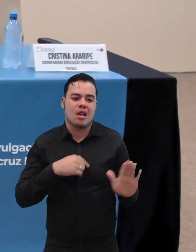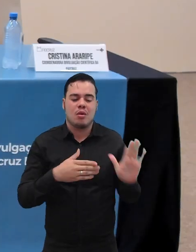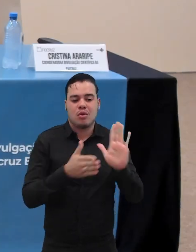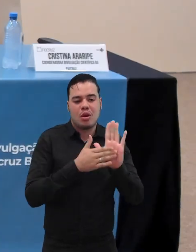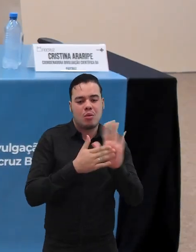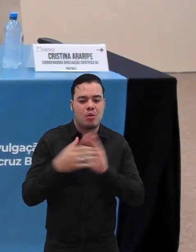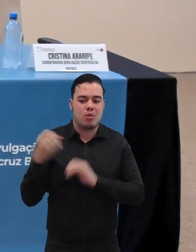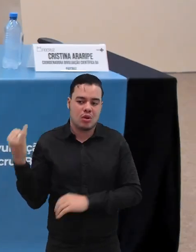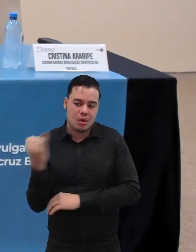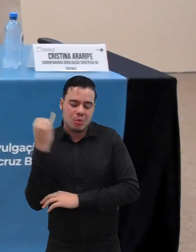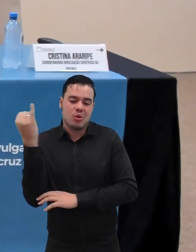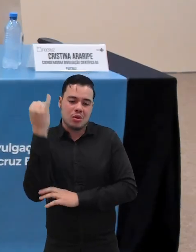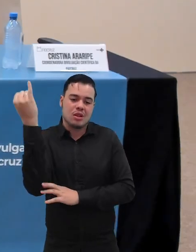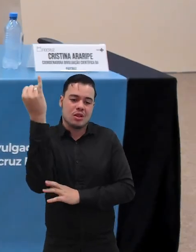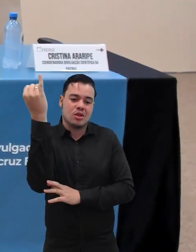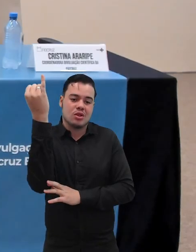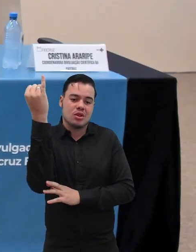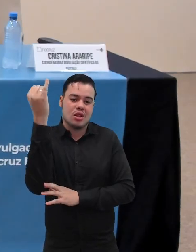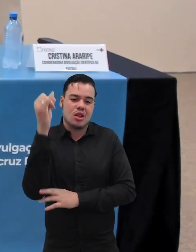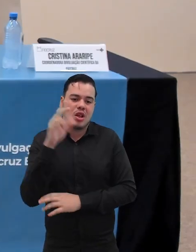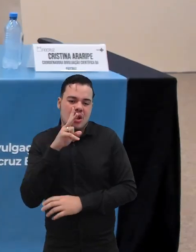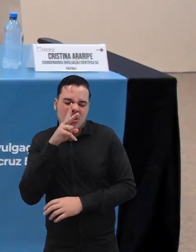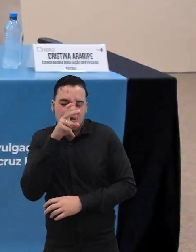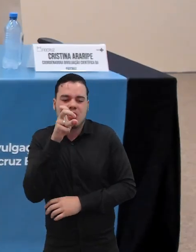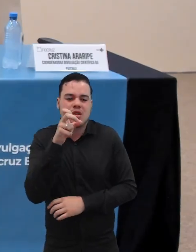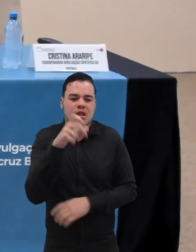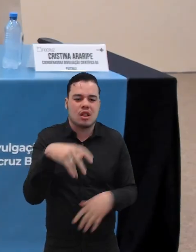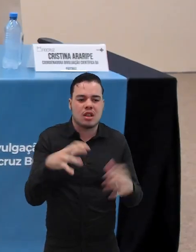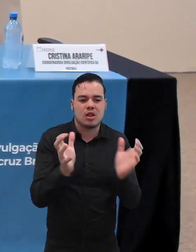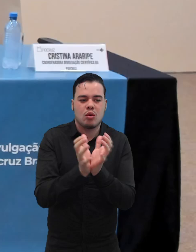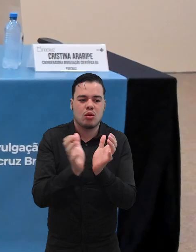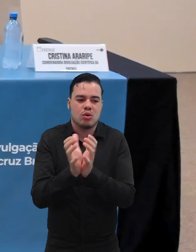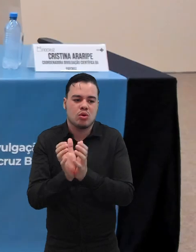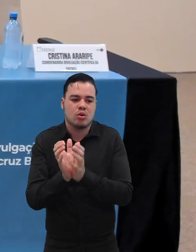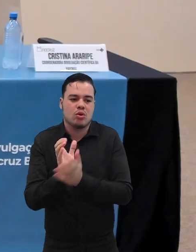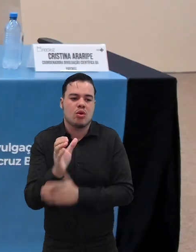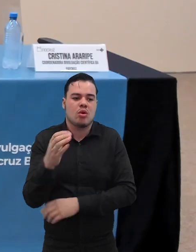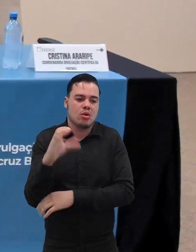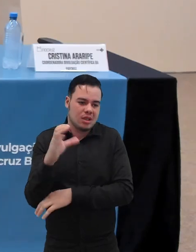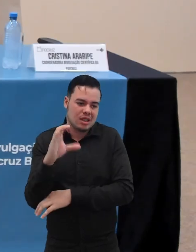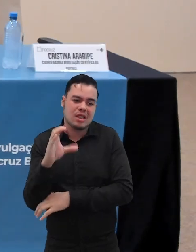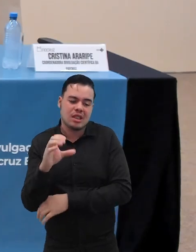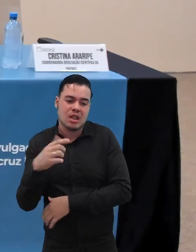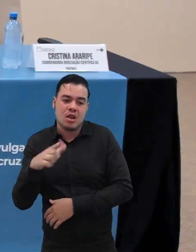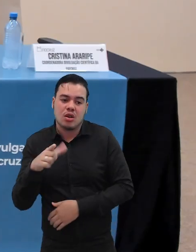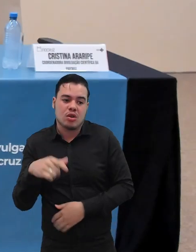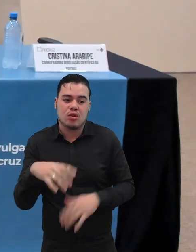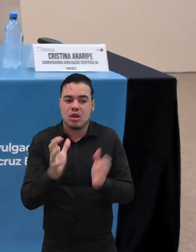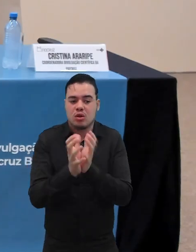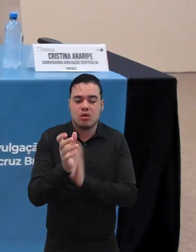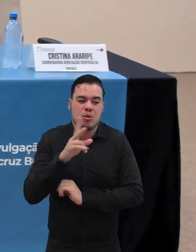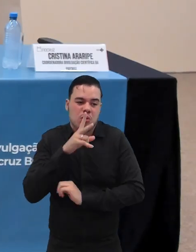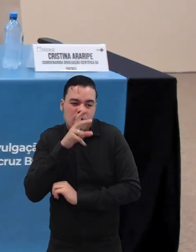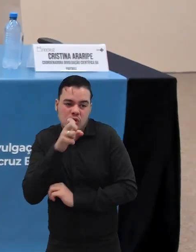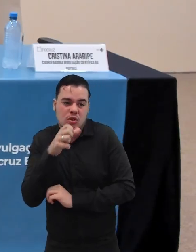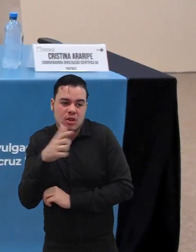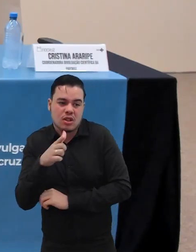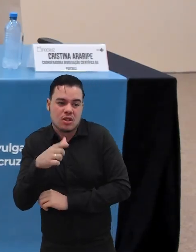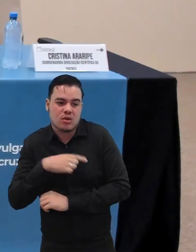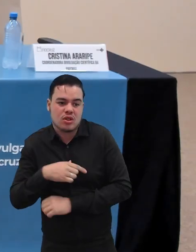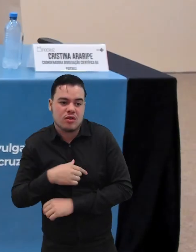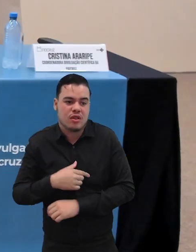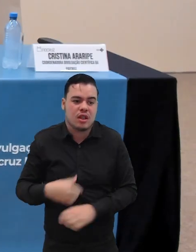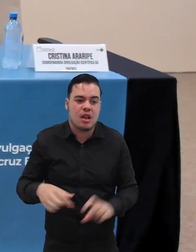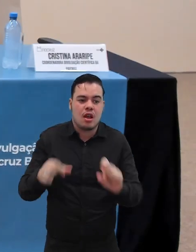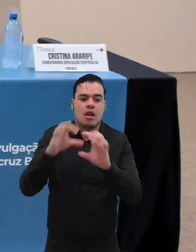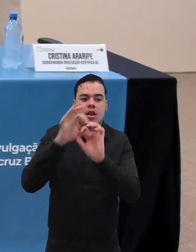que é fortalecer a popularização da ciência, entendendo que não existe ciência forte se ela não for uma ciência democrática, uma